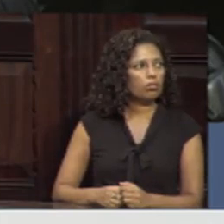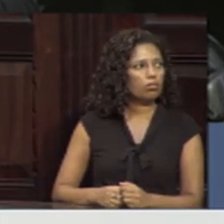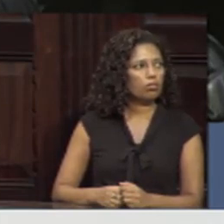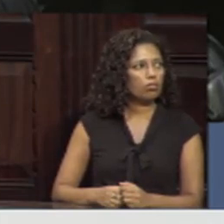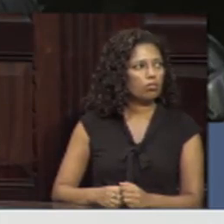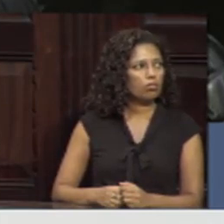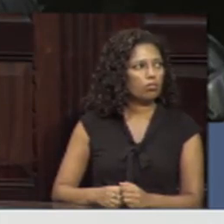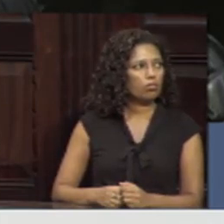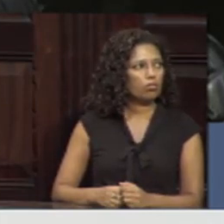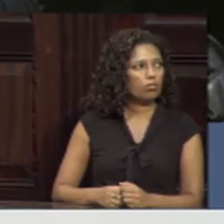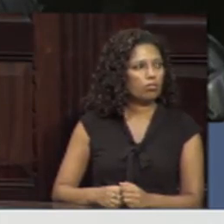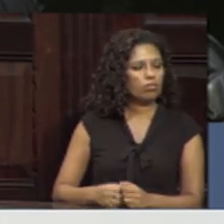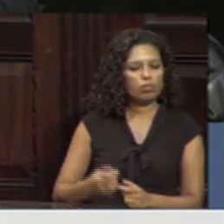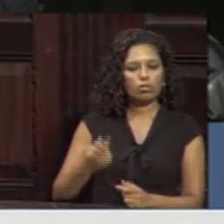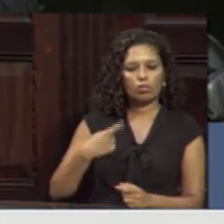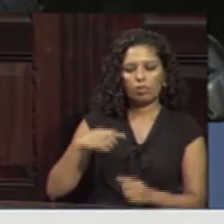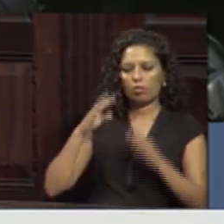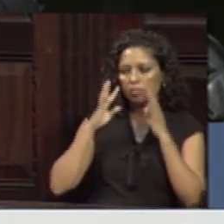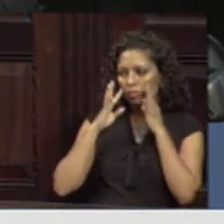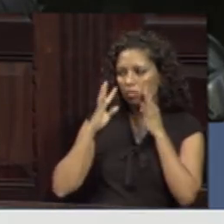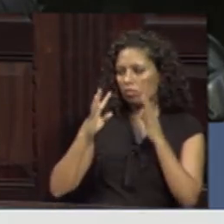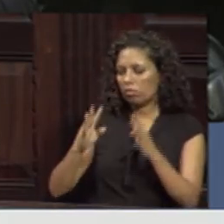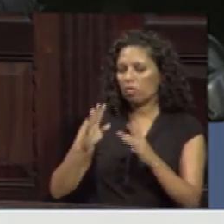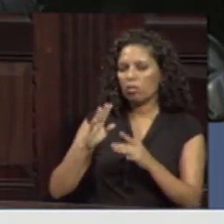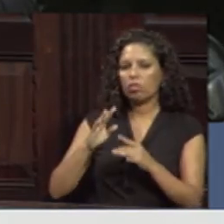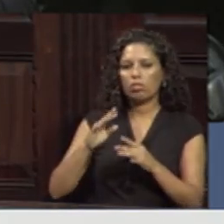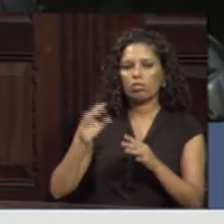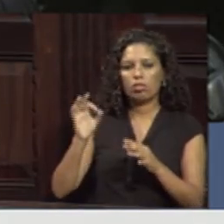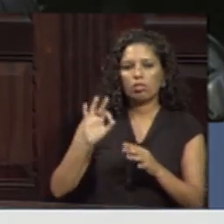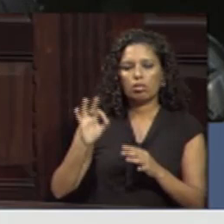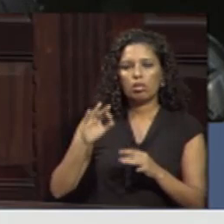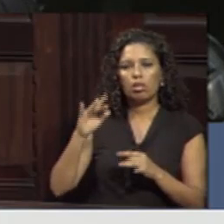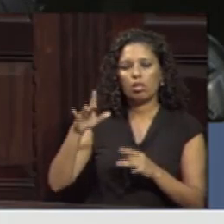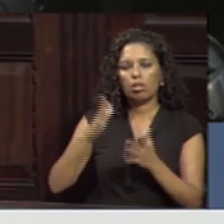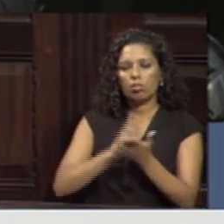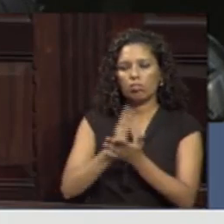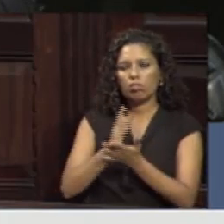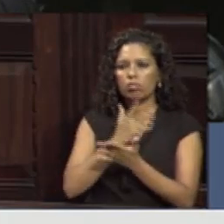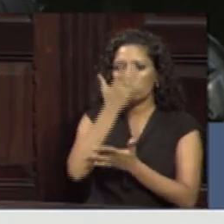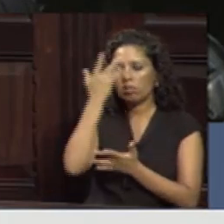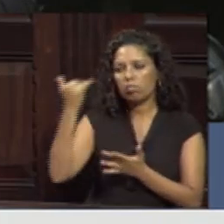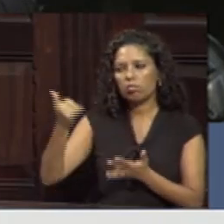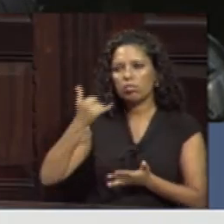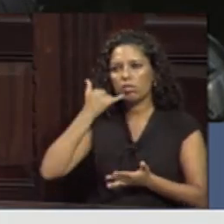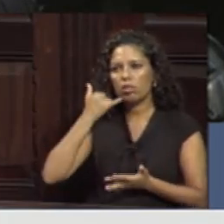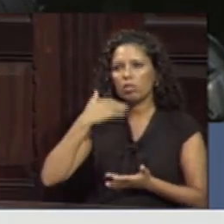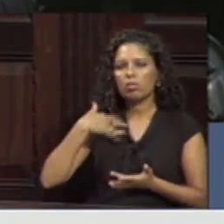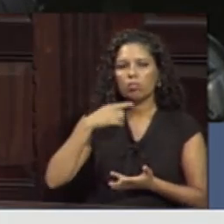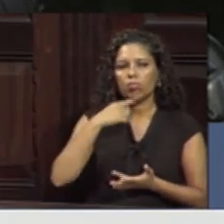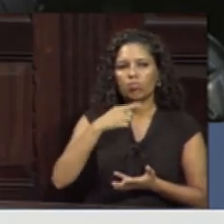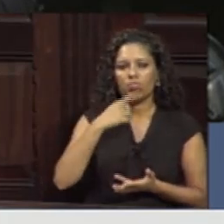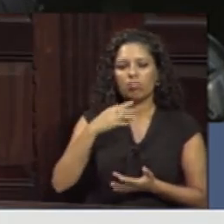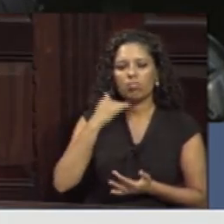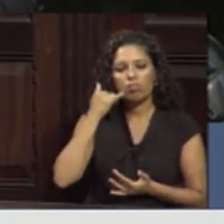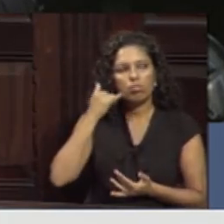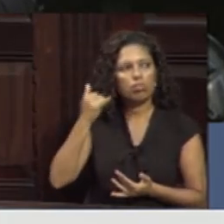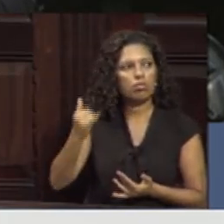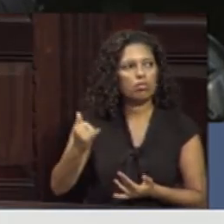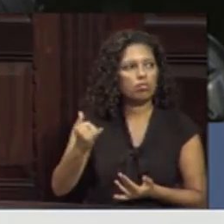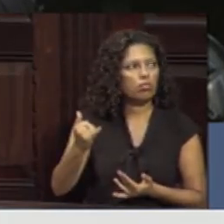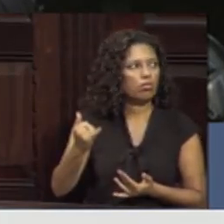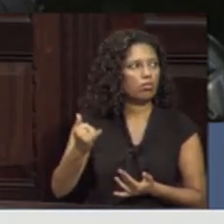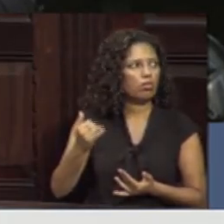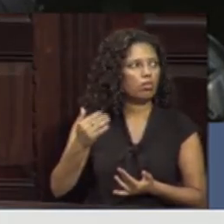eu não atendi alguns deputados que me ligaram, tentei até retornar depois. Mas nós recebemos também